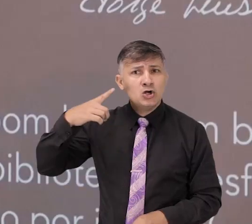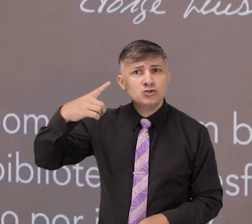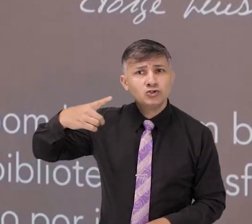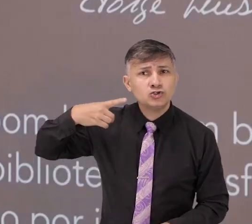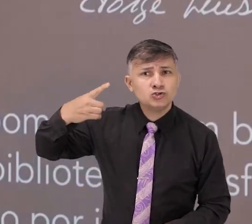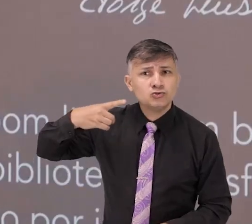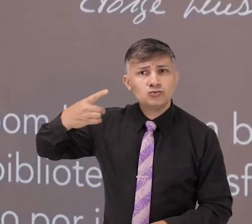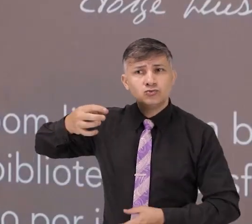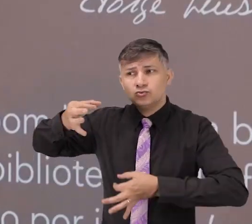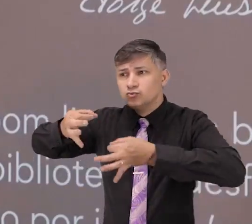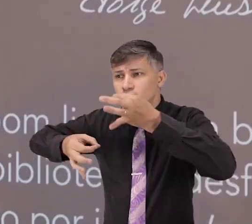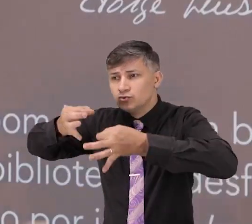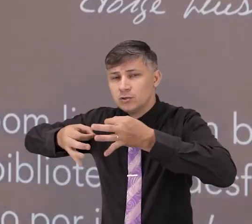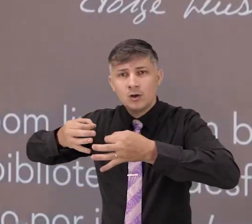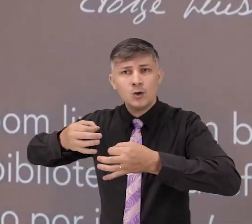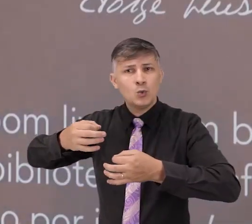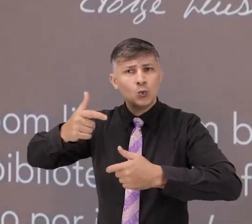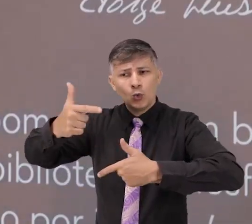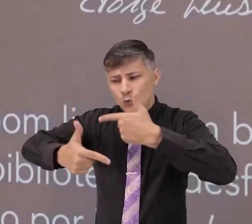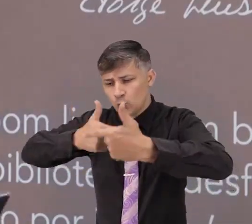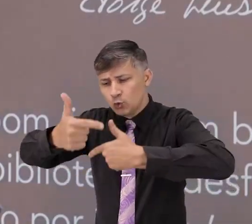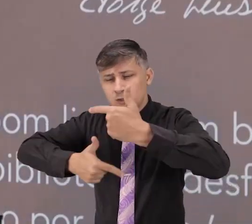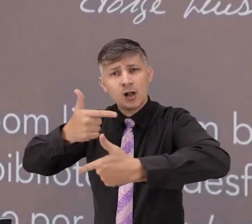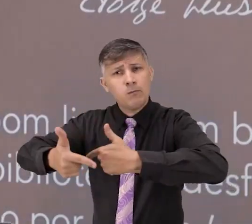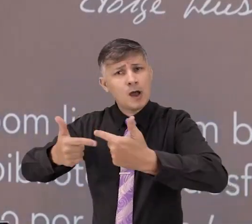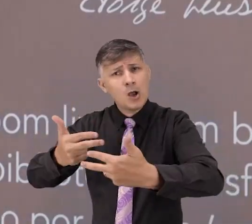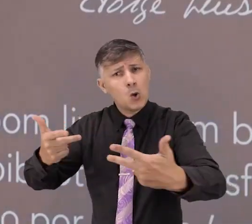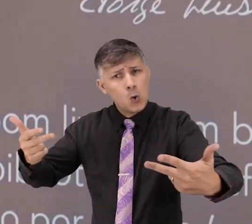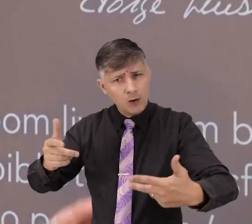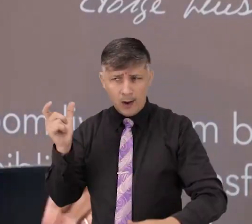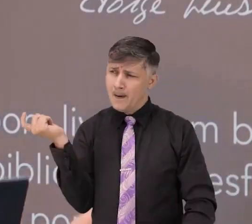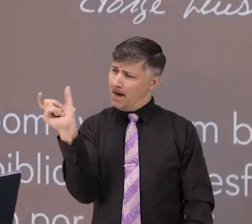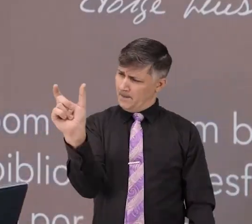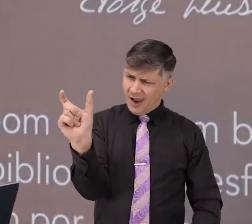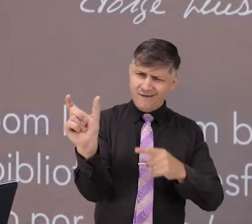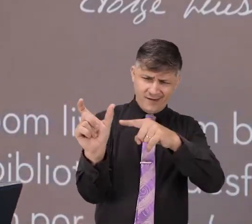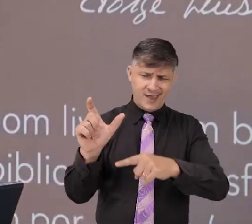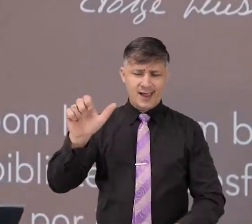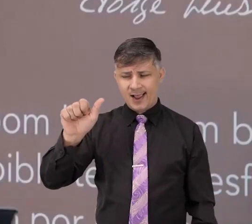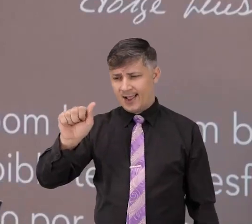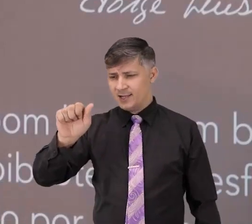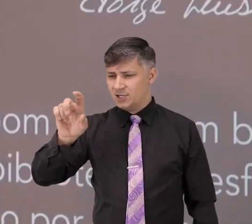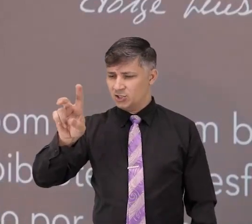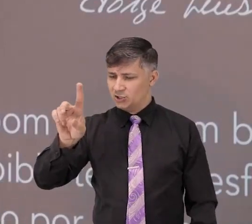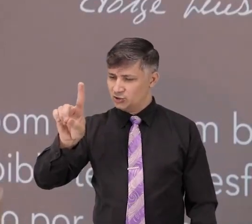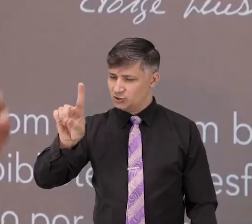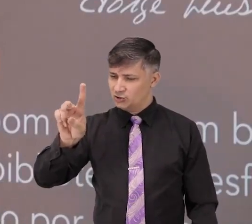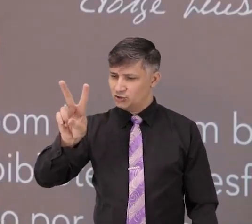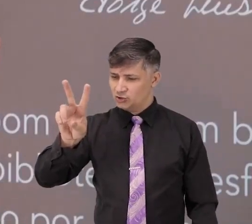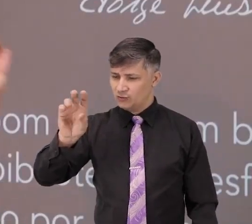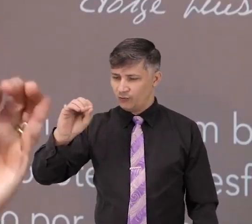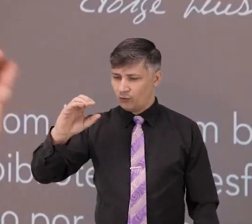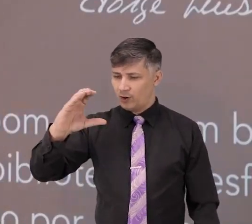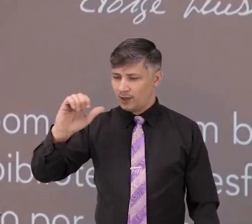advocacia trabalhista hoje. Nós estamos falando de advocacia, a nossa palavra-chave de hoje. O que é a